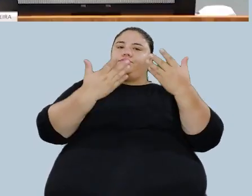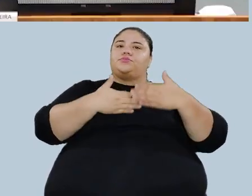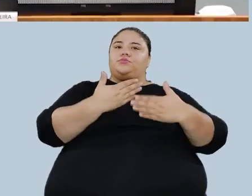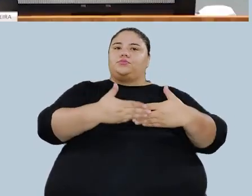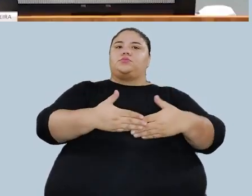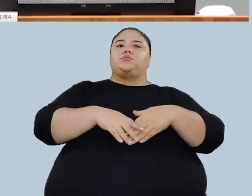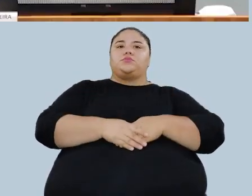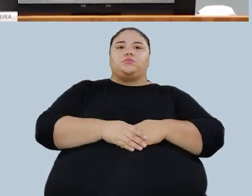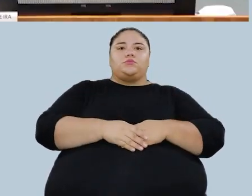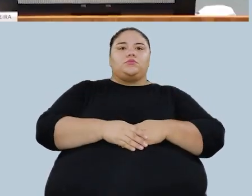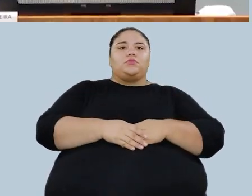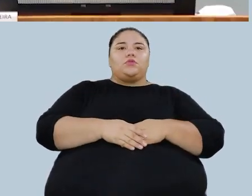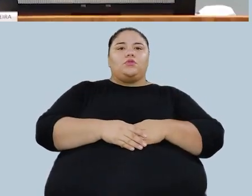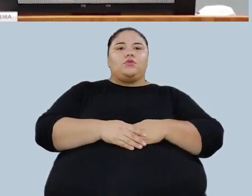aparecer